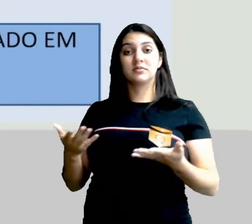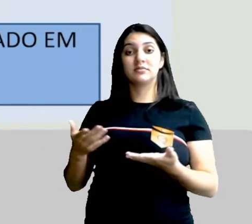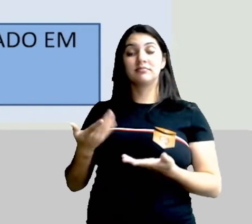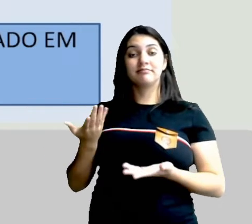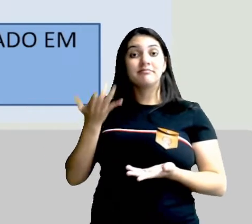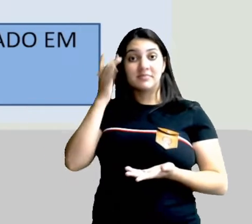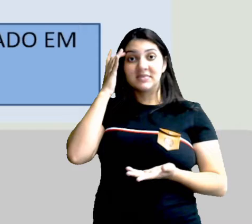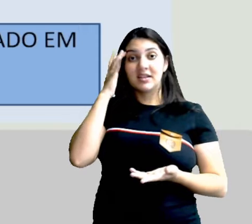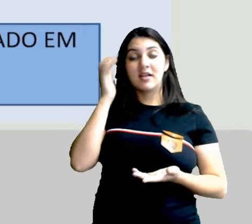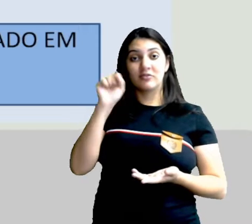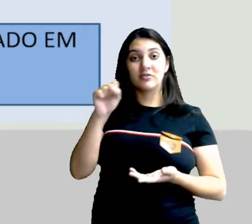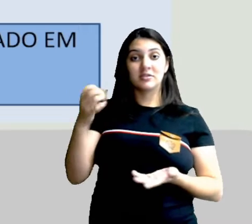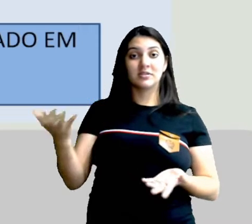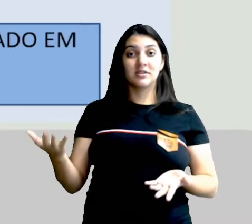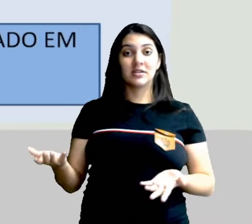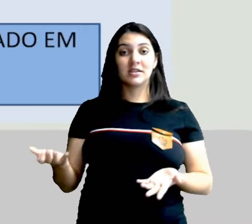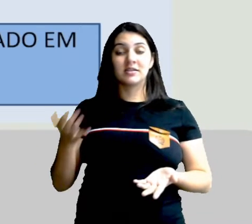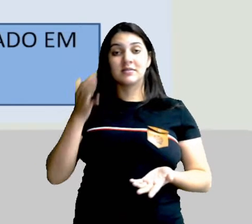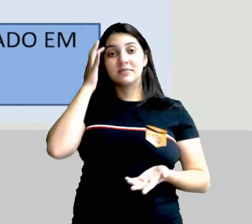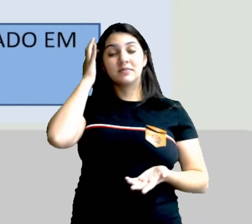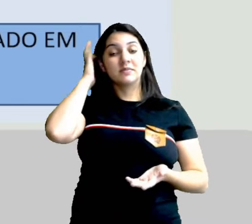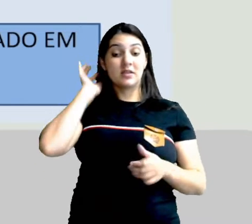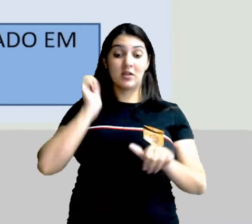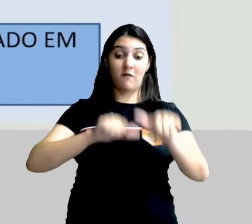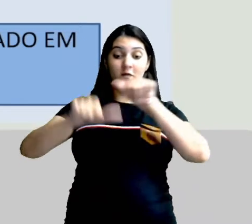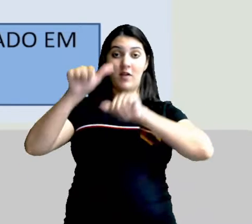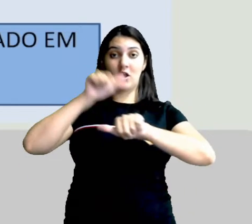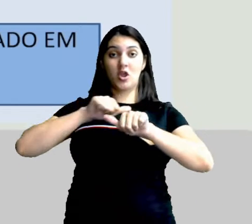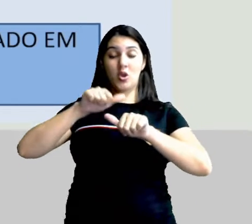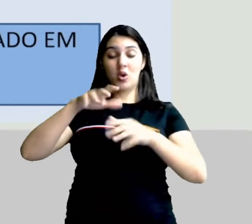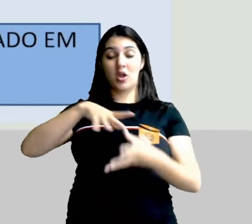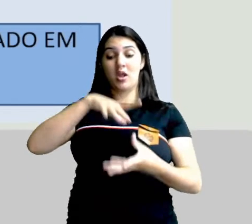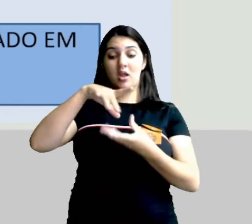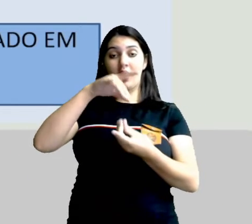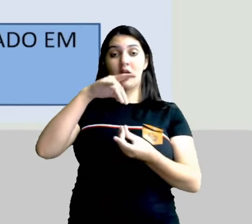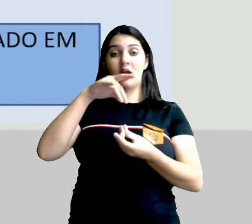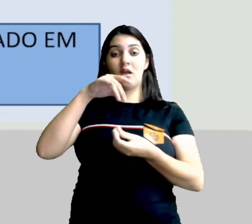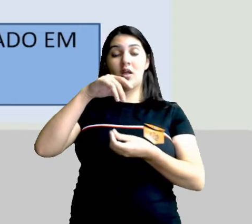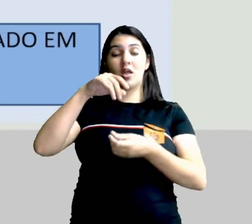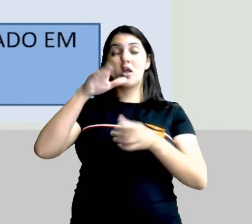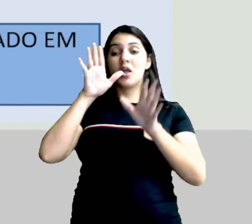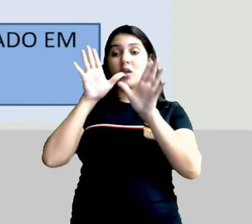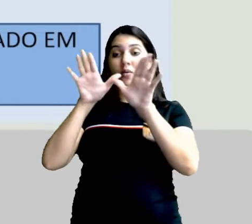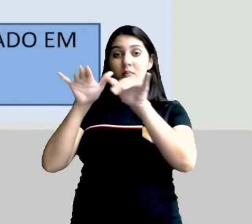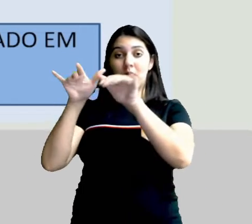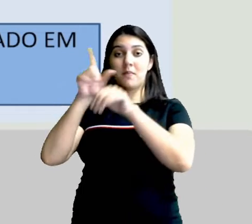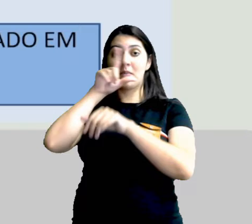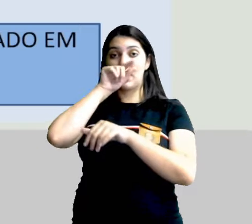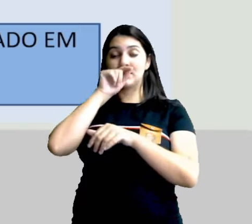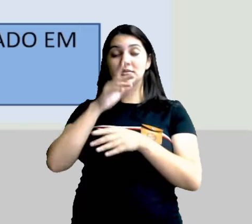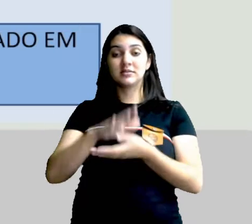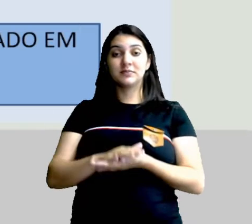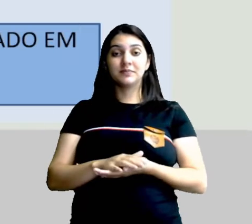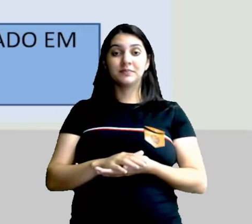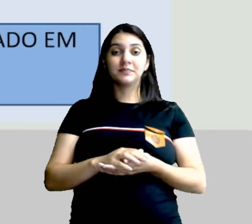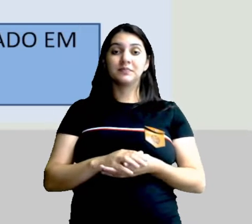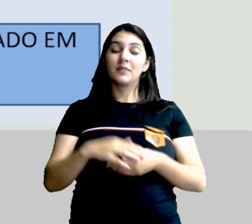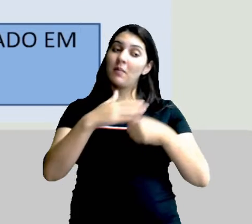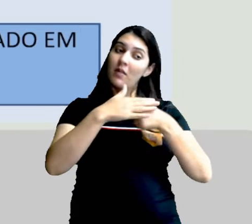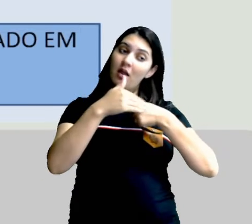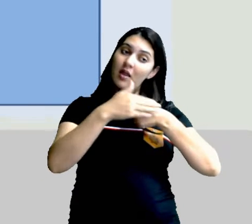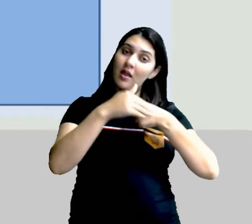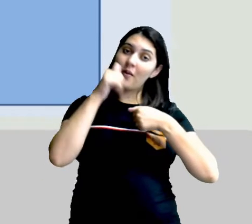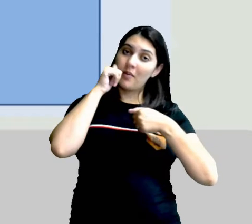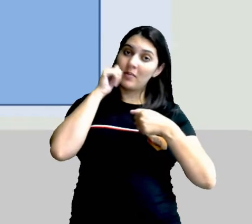Será? Será que Catuboré vai ser transformado em um pássaro e vai consolar Mainá? Vamos ver, né? Se isso